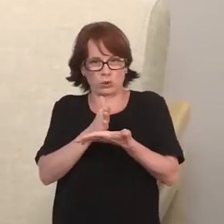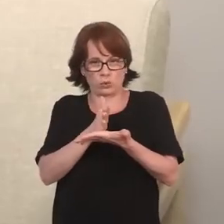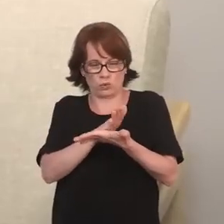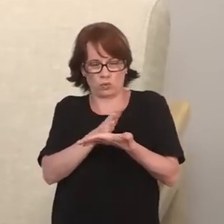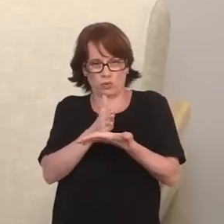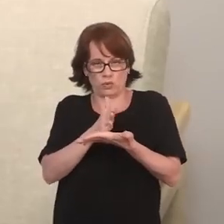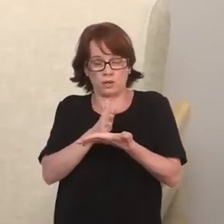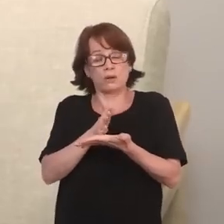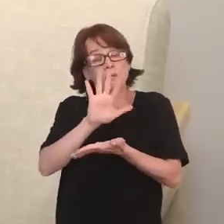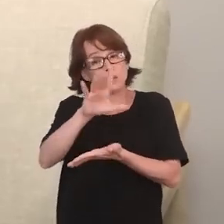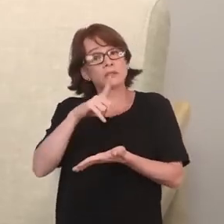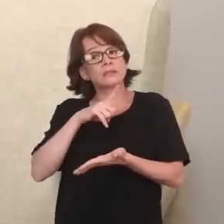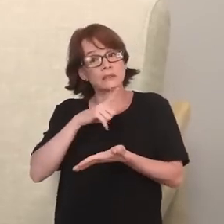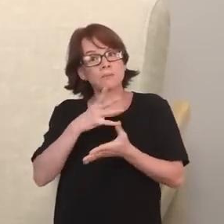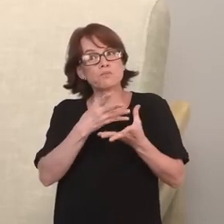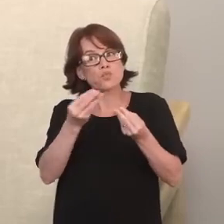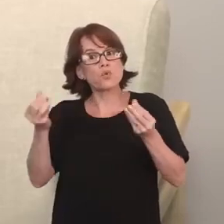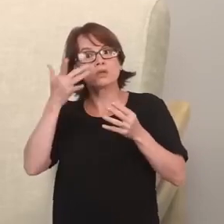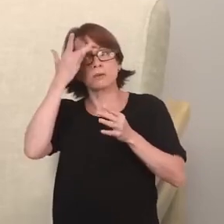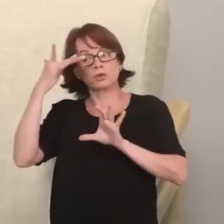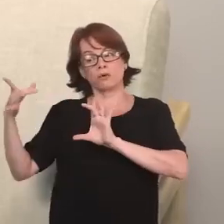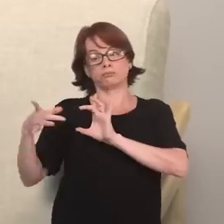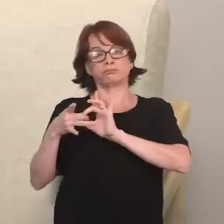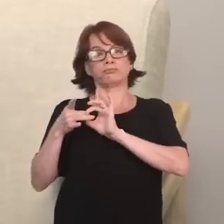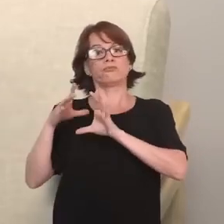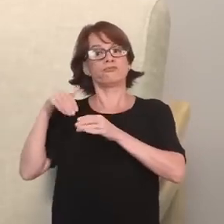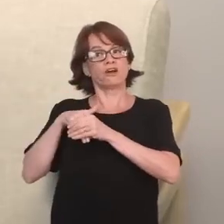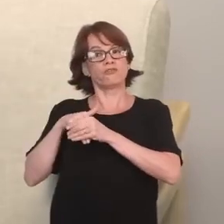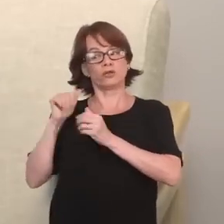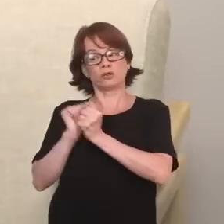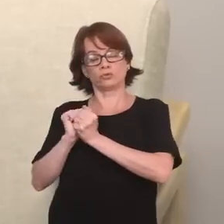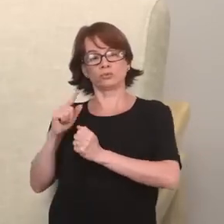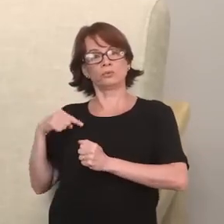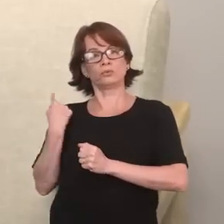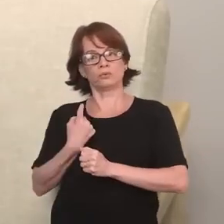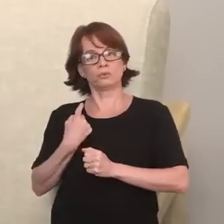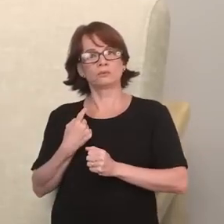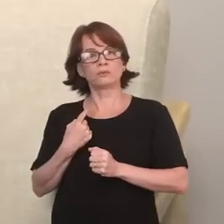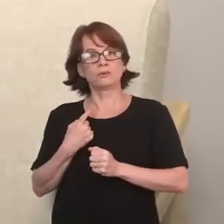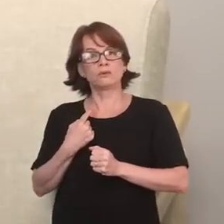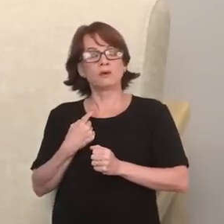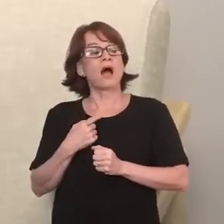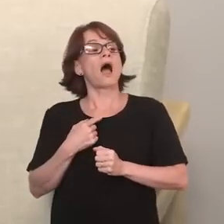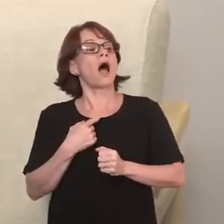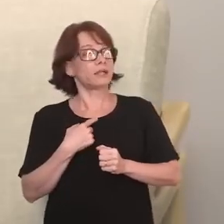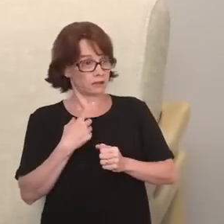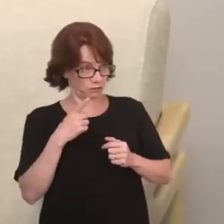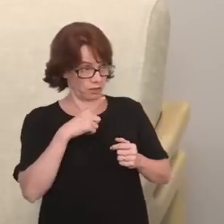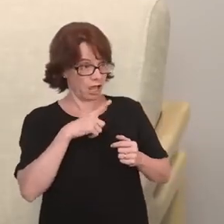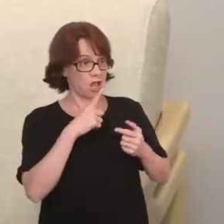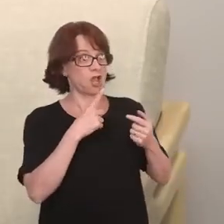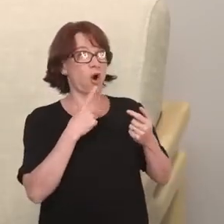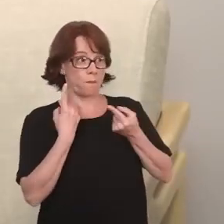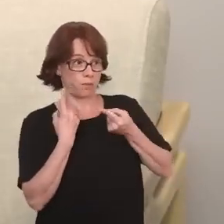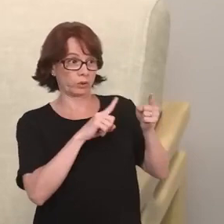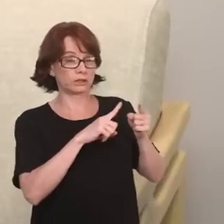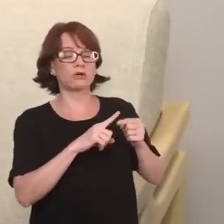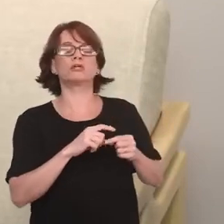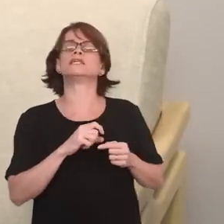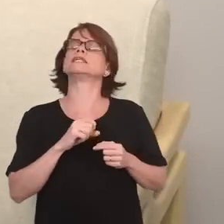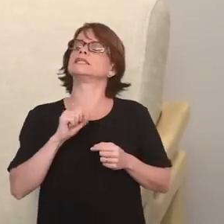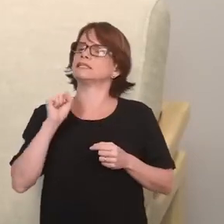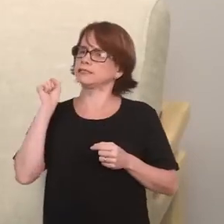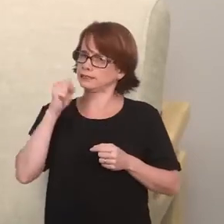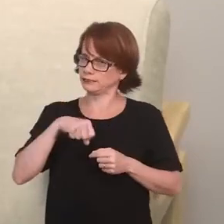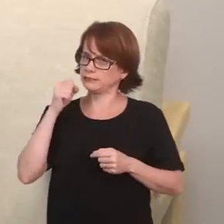com a gente, pelo menos quase sempre. Então, oposição haverá. Haverá, e não só dentro do PL. Nós temos muita